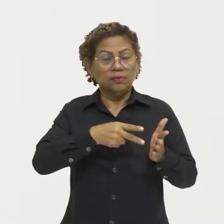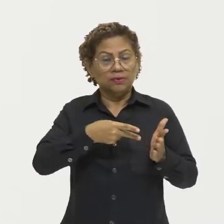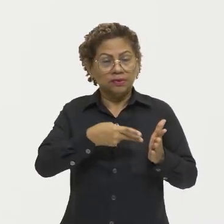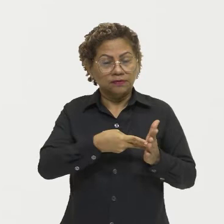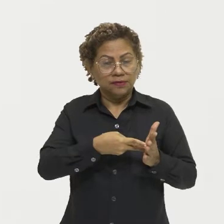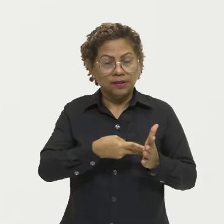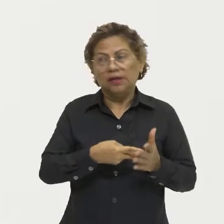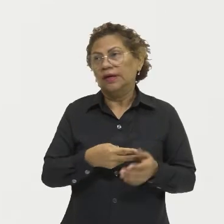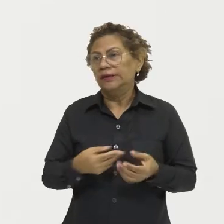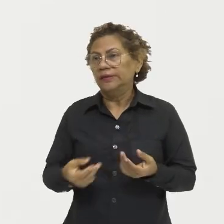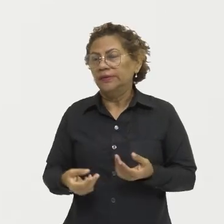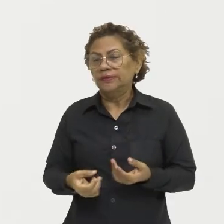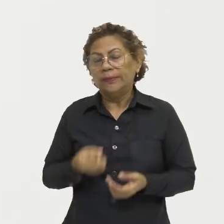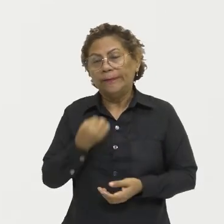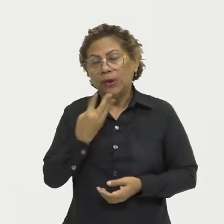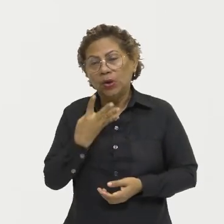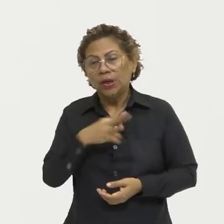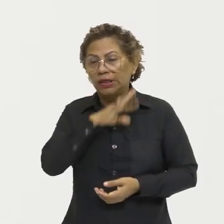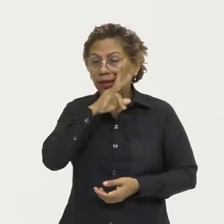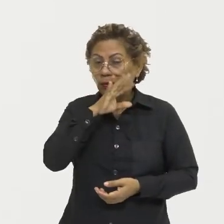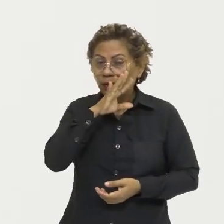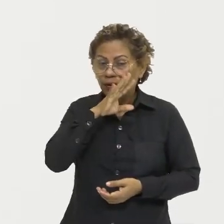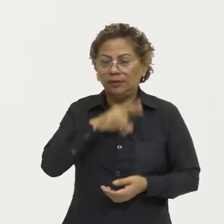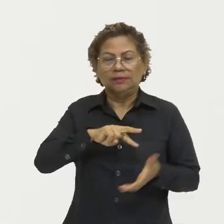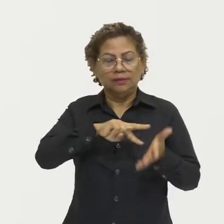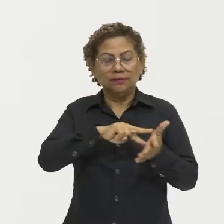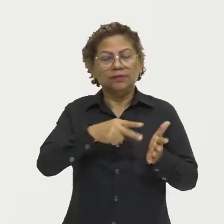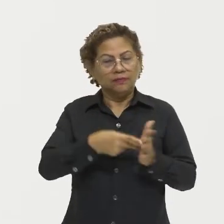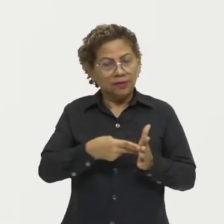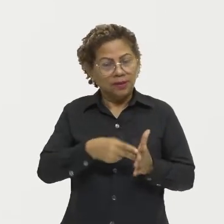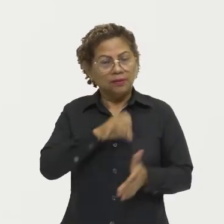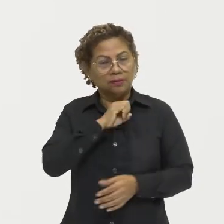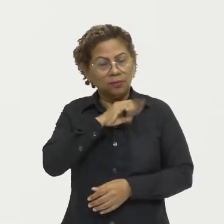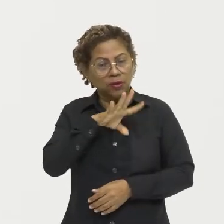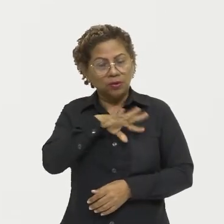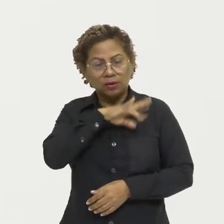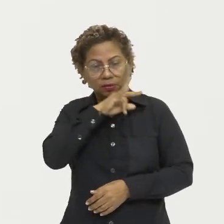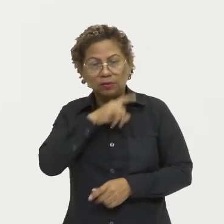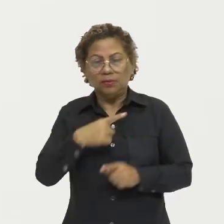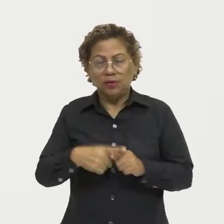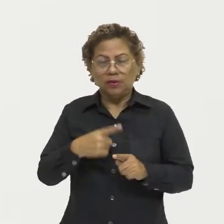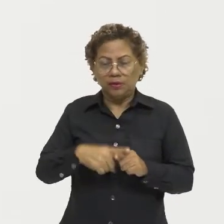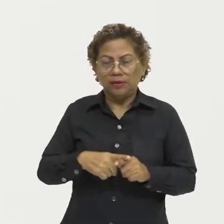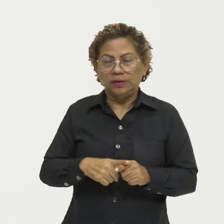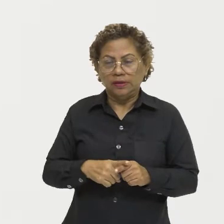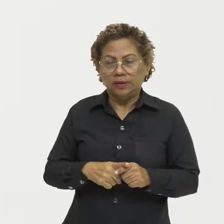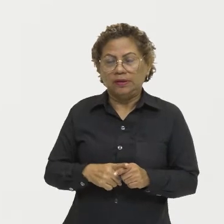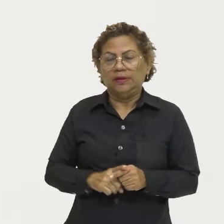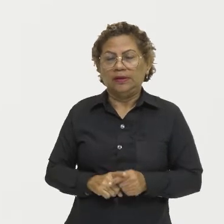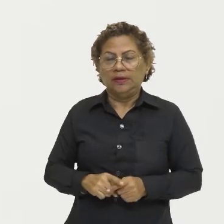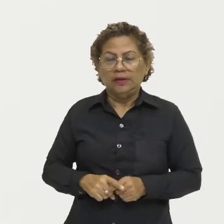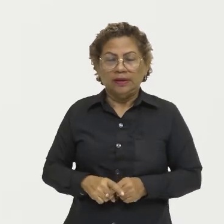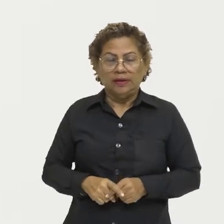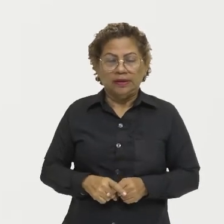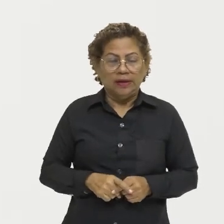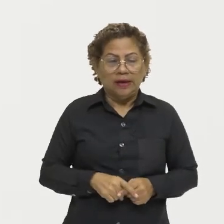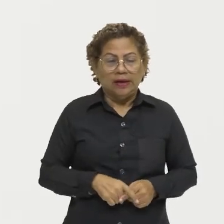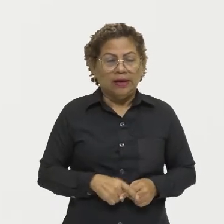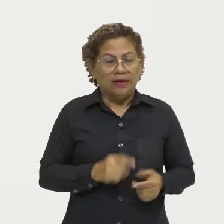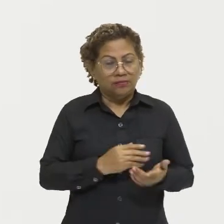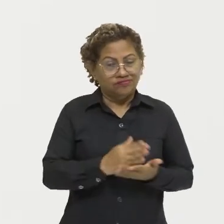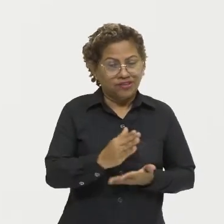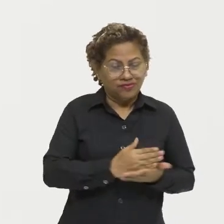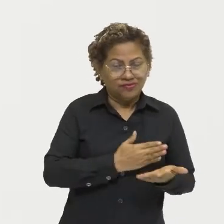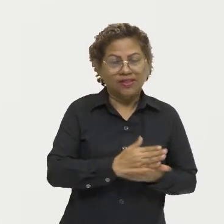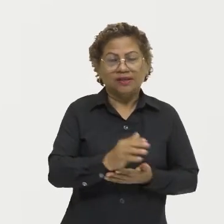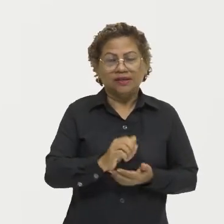digamos assim, bom e ruim, né? Porque uma hora eles se beijam, outra hora eles são inimigos, né? Eles se odeiam. Então